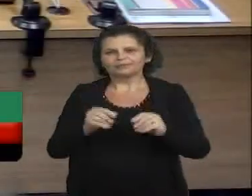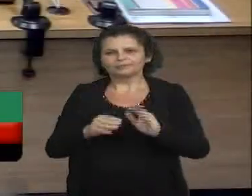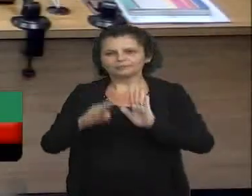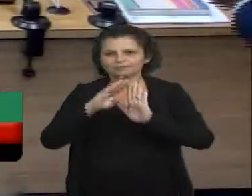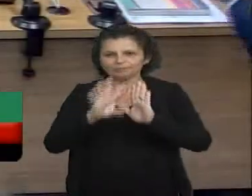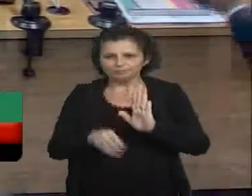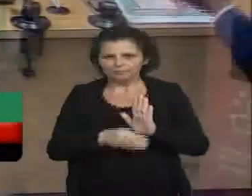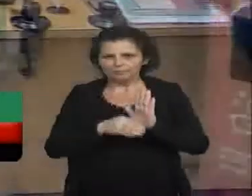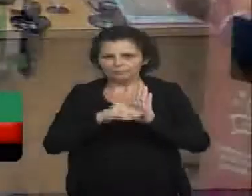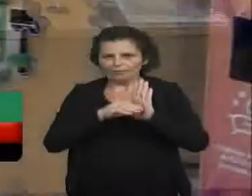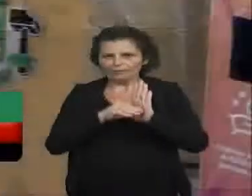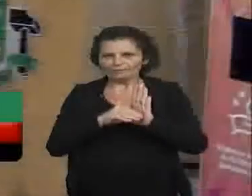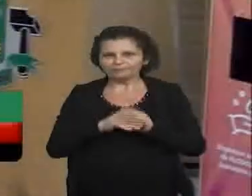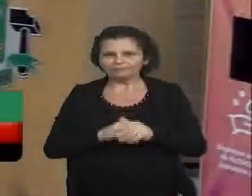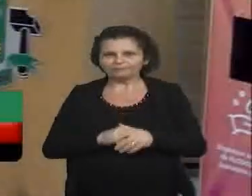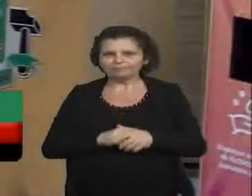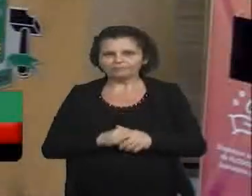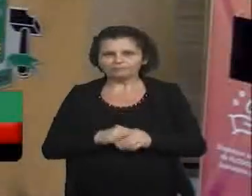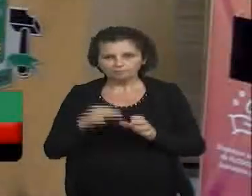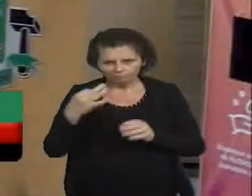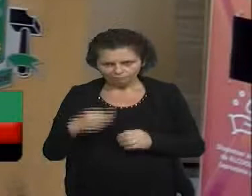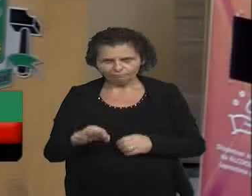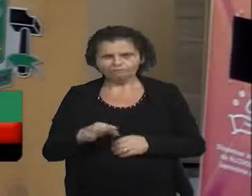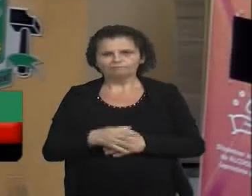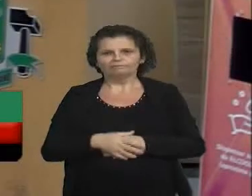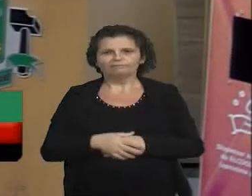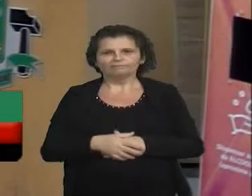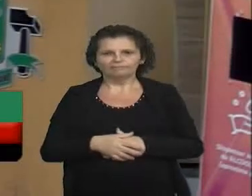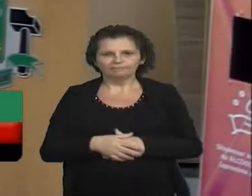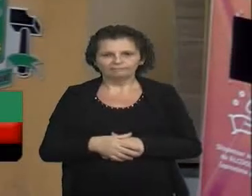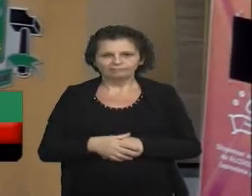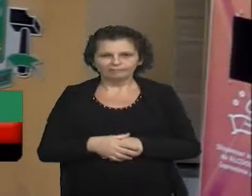vereadora. Com certeza, uma parte.